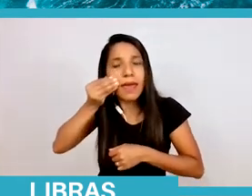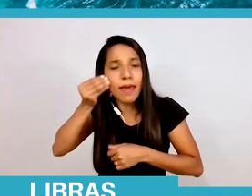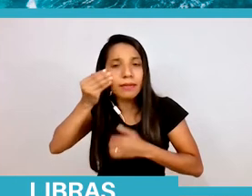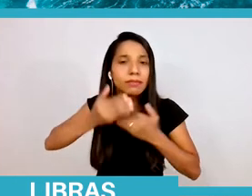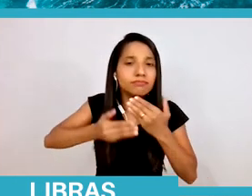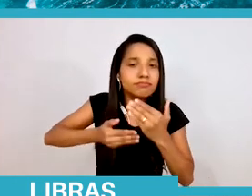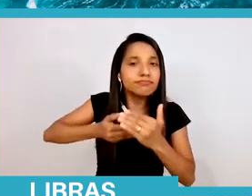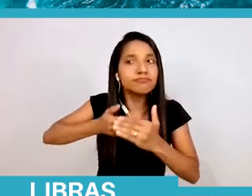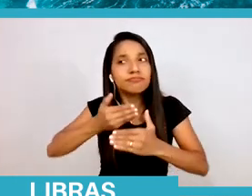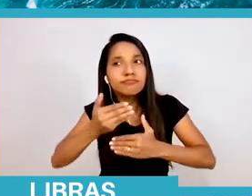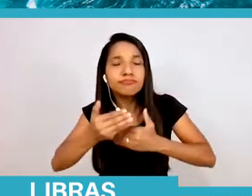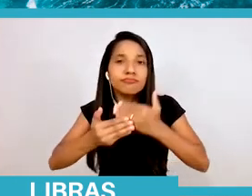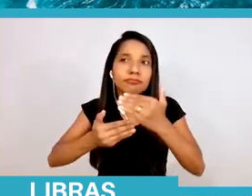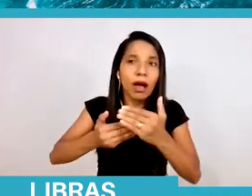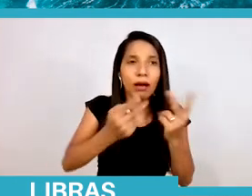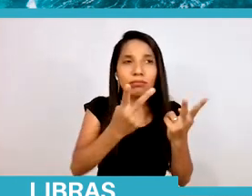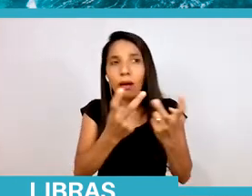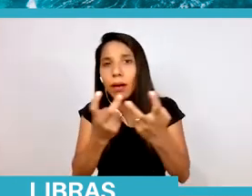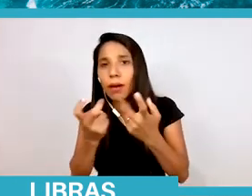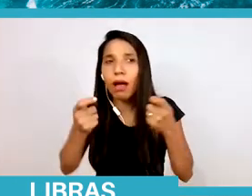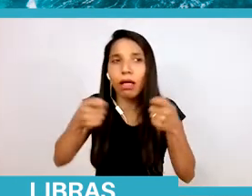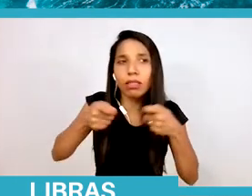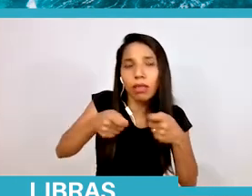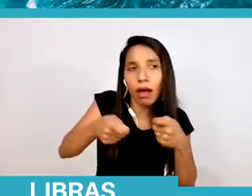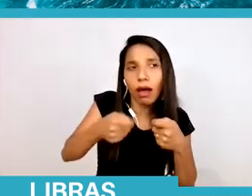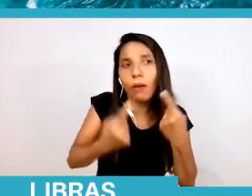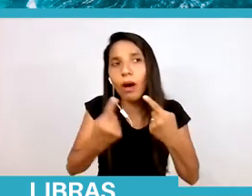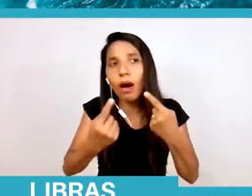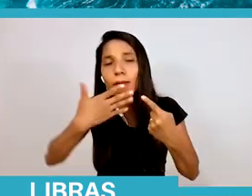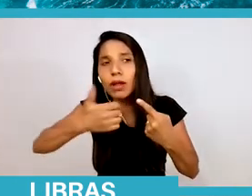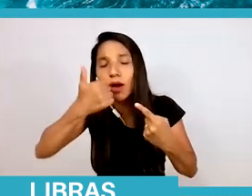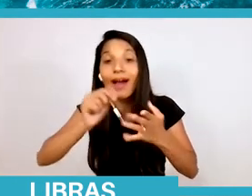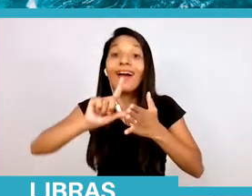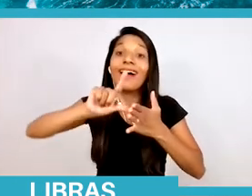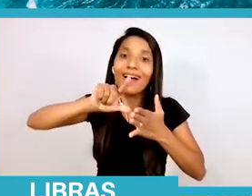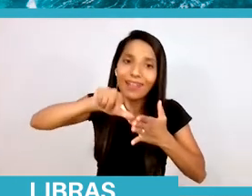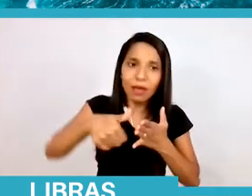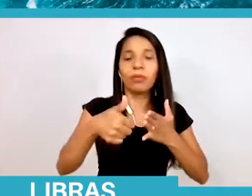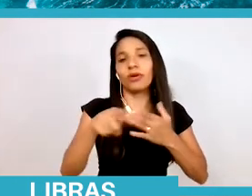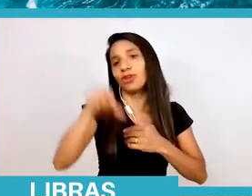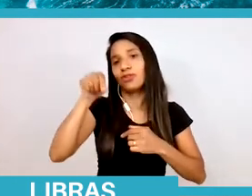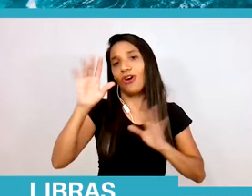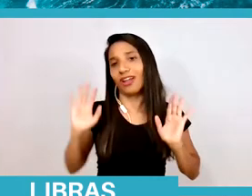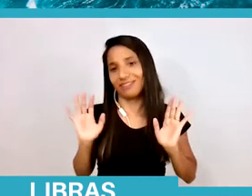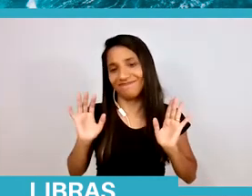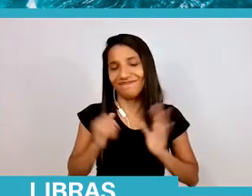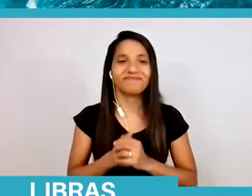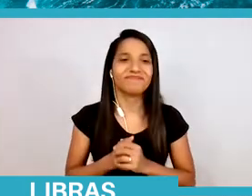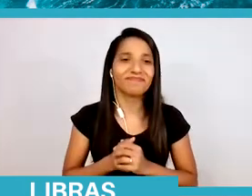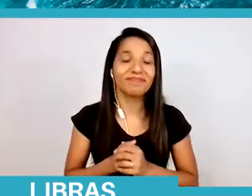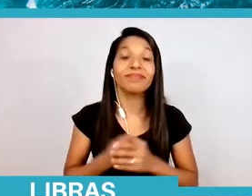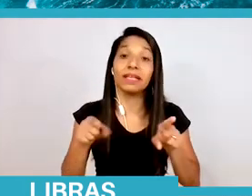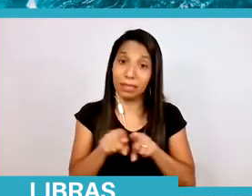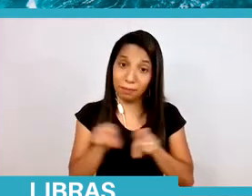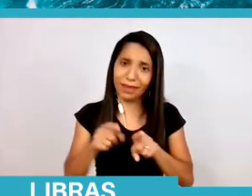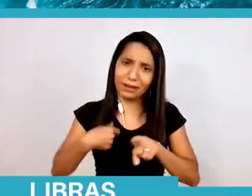tecnologia e recursos computacionais que vão exigir um conhecimento muito grande de programação para o seu negócio. E, como eu venho